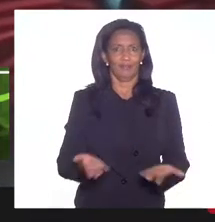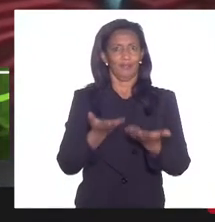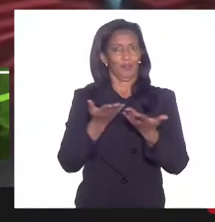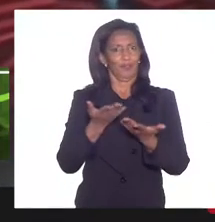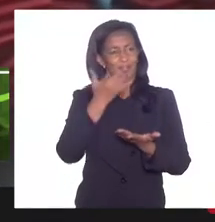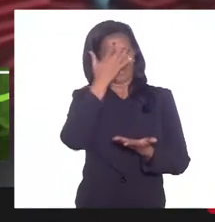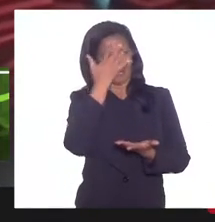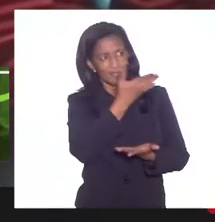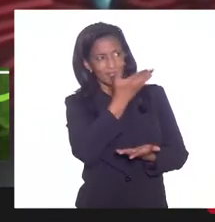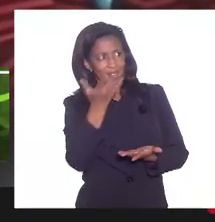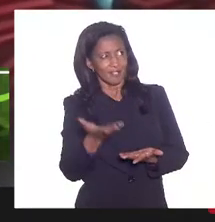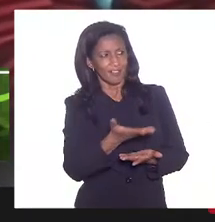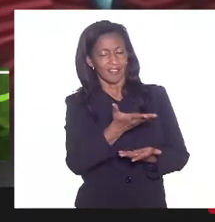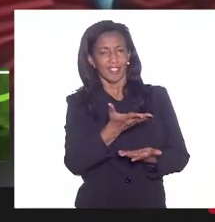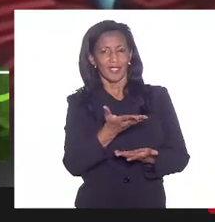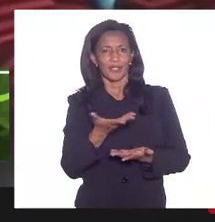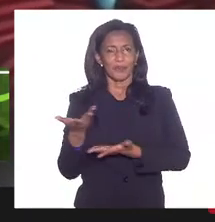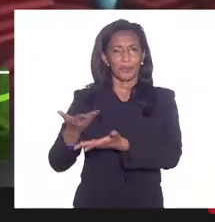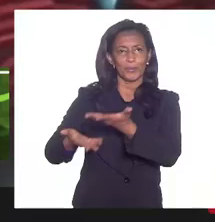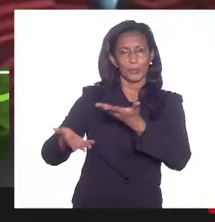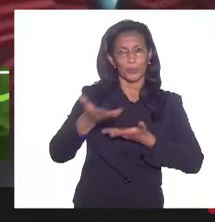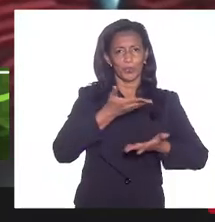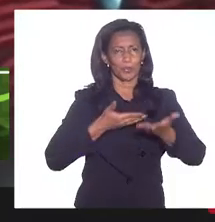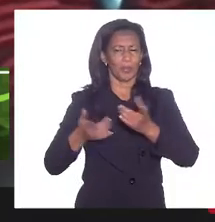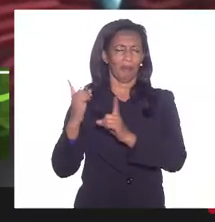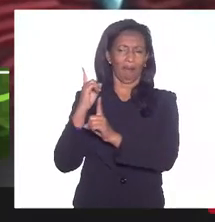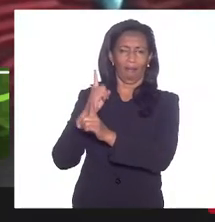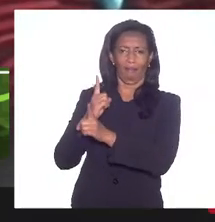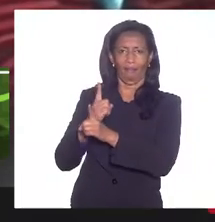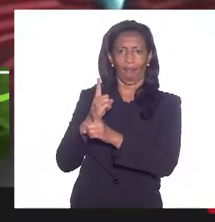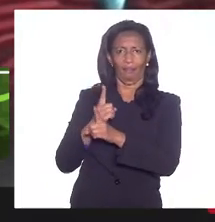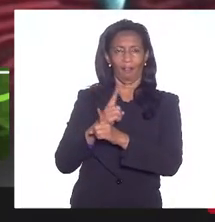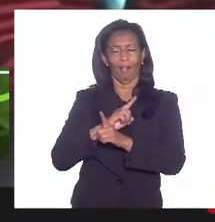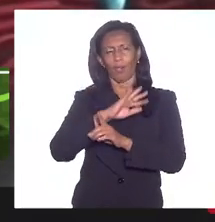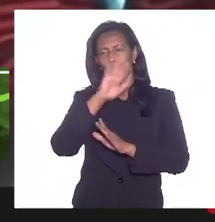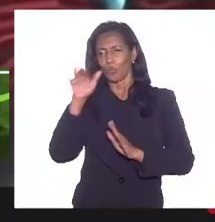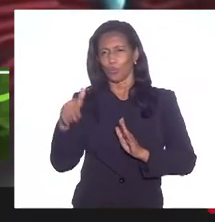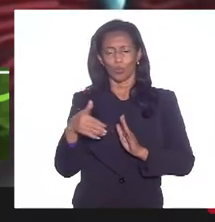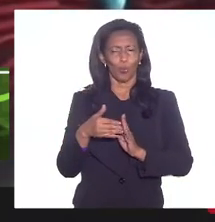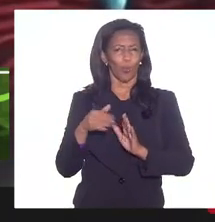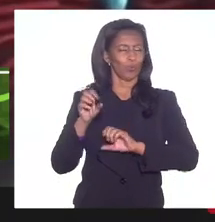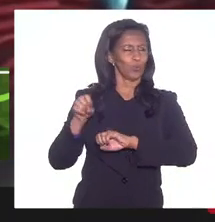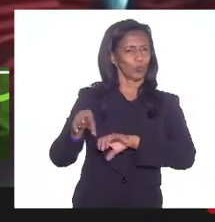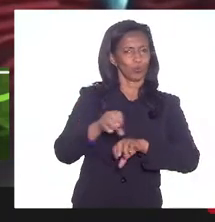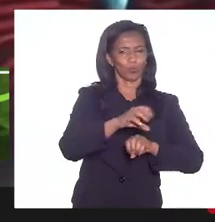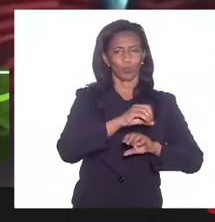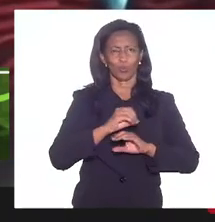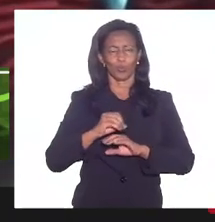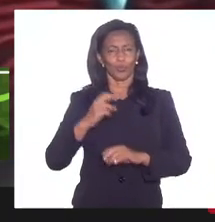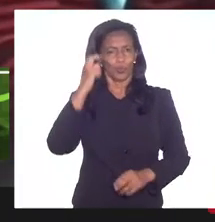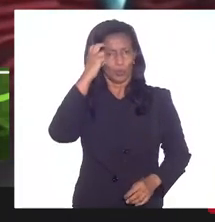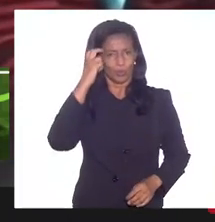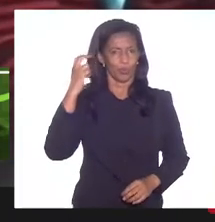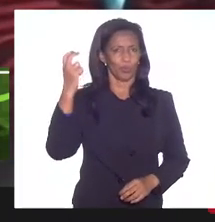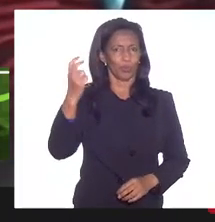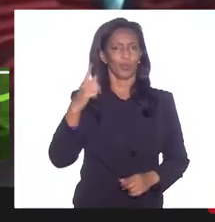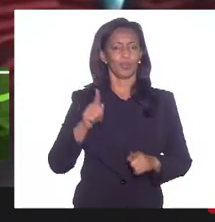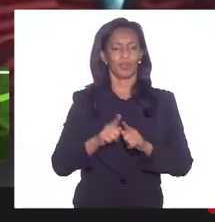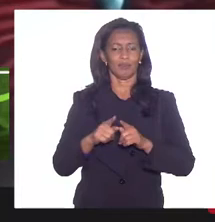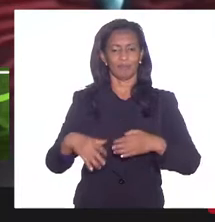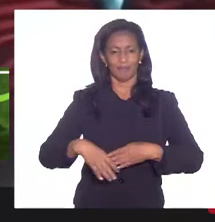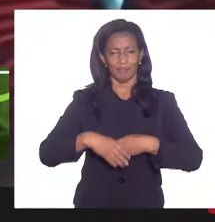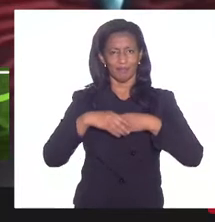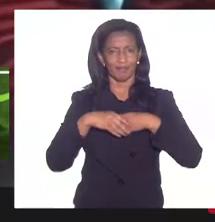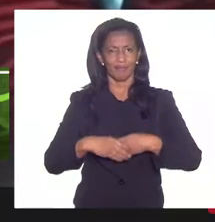participando conosco desse encontro, todos os educadores, todos os paredores de cultura, quero também cumprimentar o